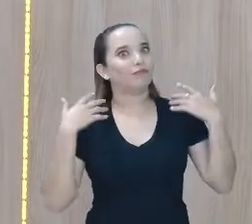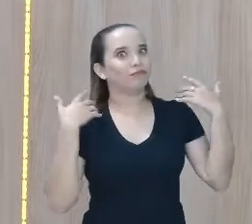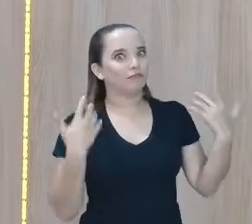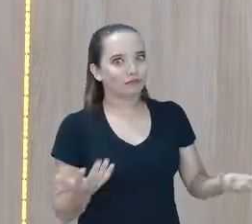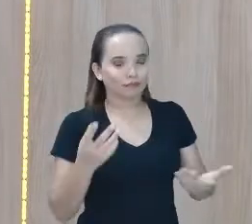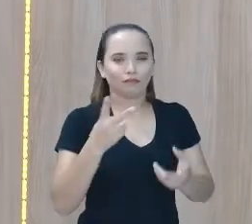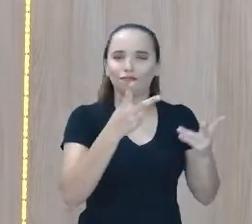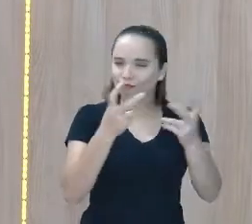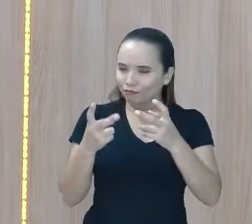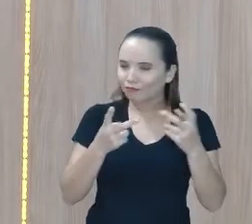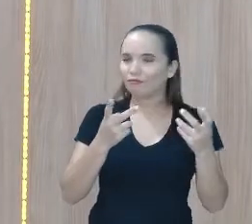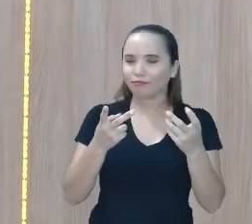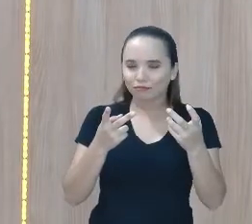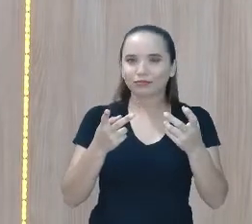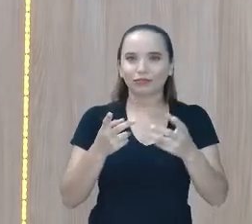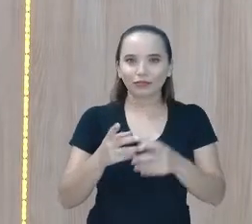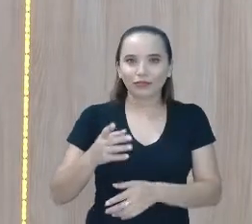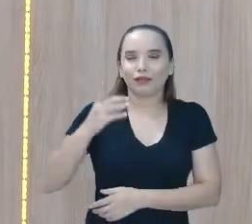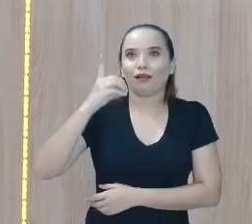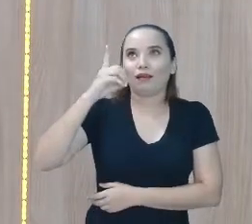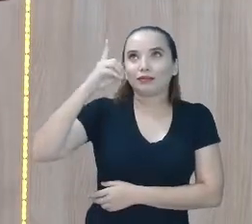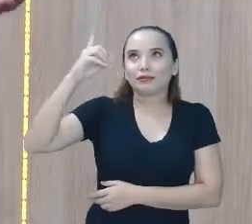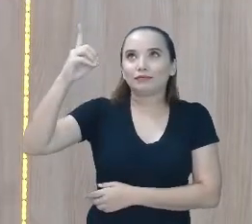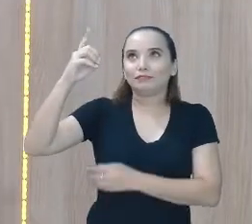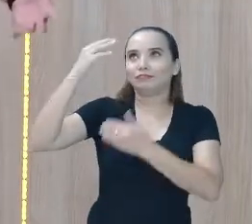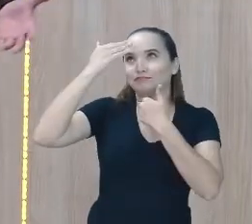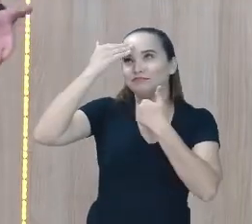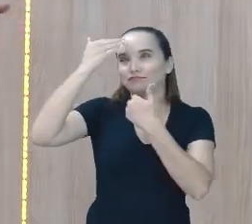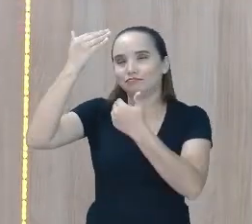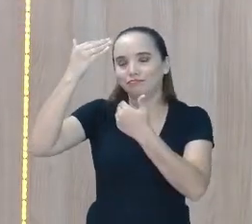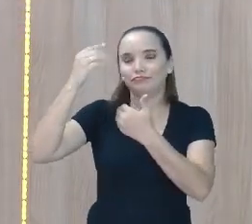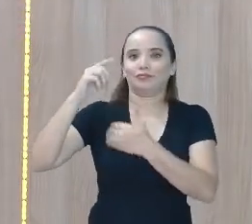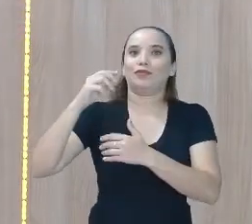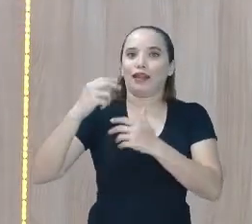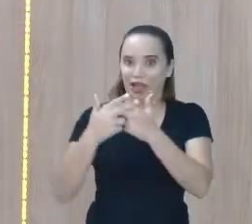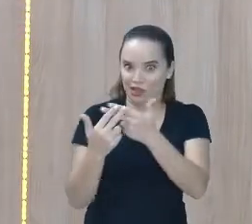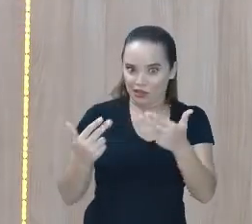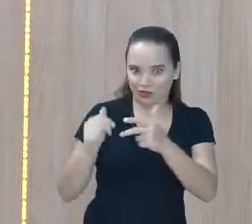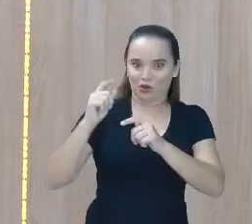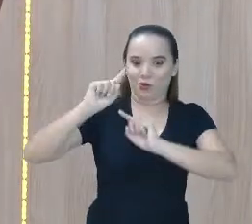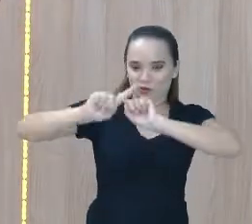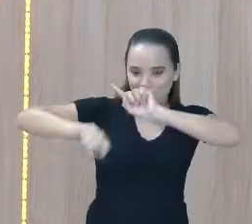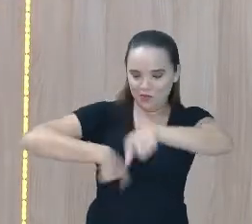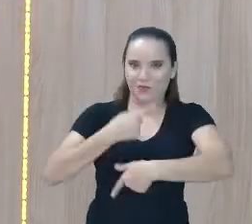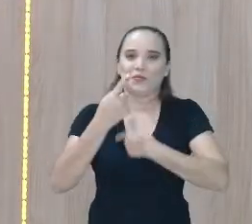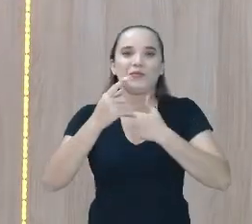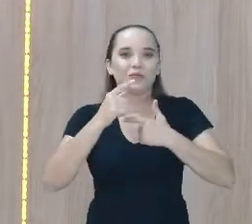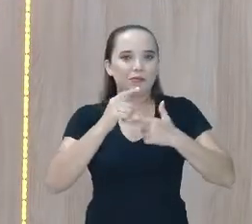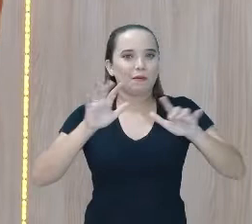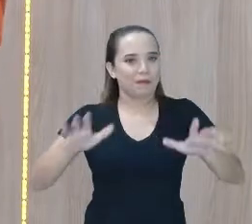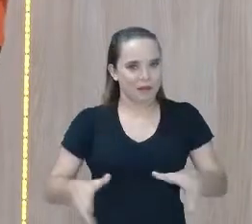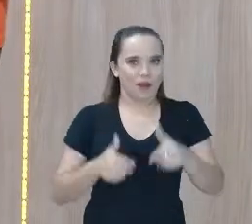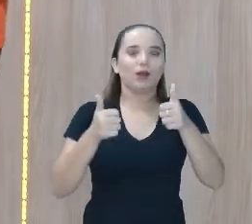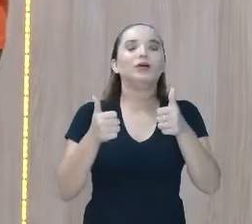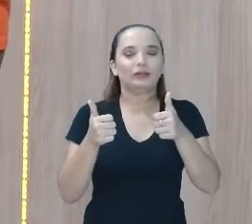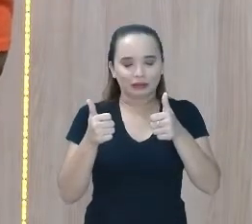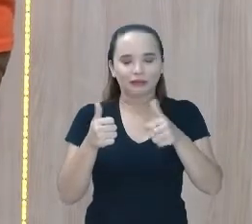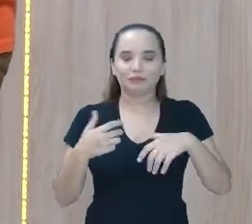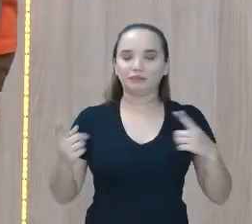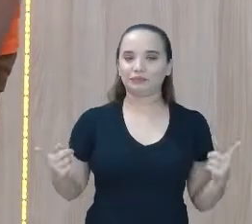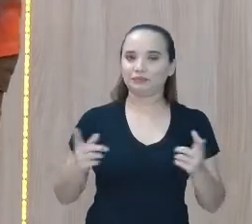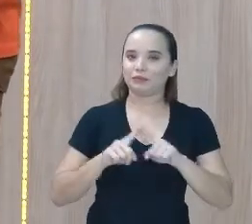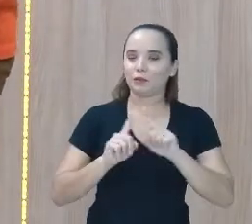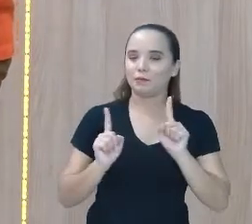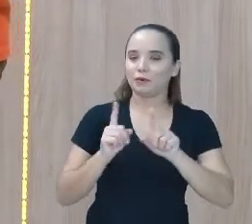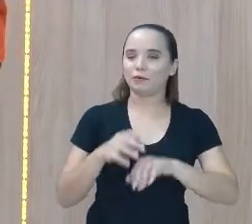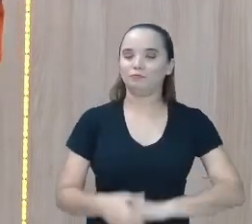Deus, né, as coisas evoluíram, né, para os dias de hoje. Mas vamos lá, vamos entender o